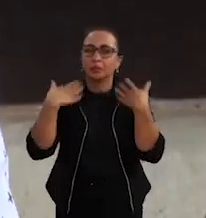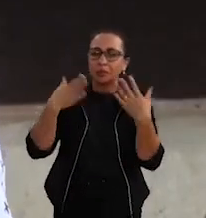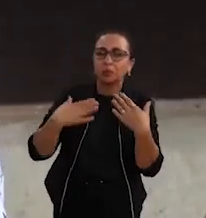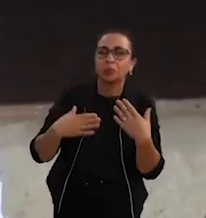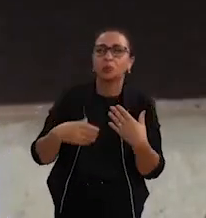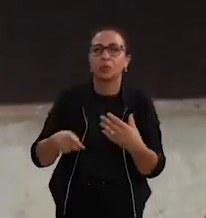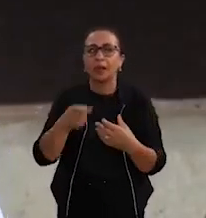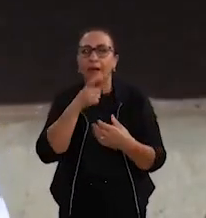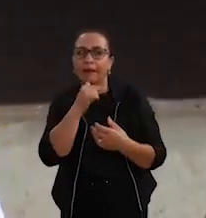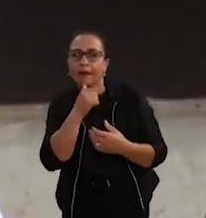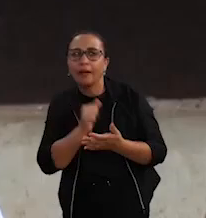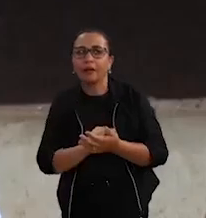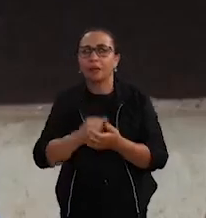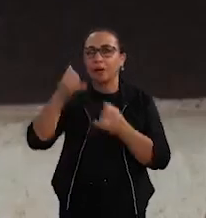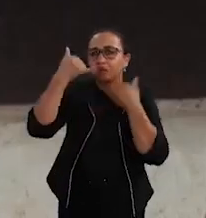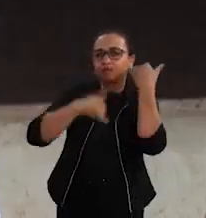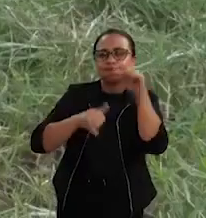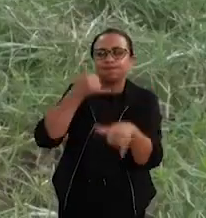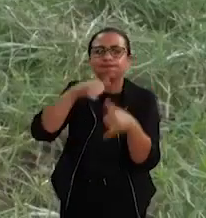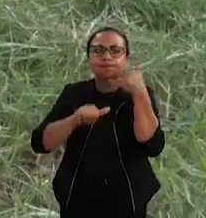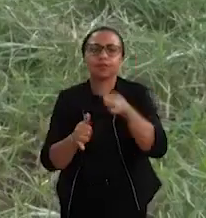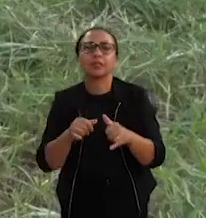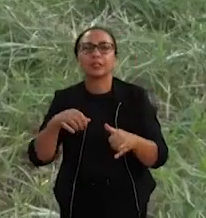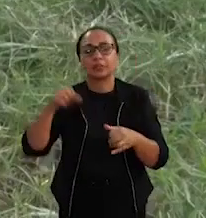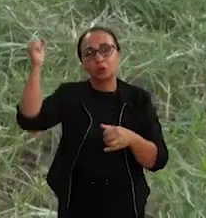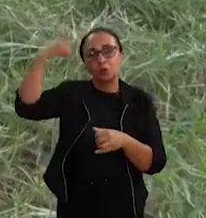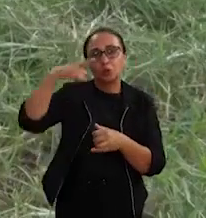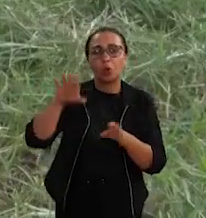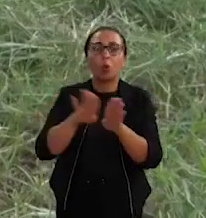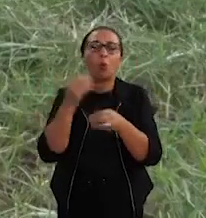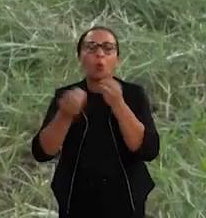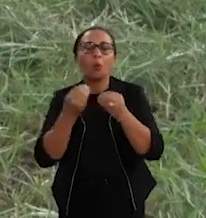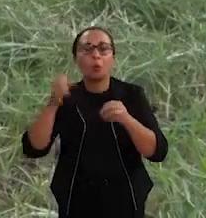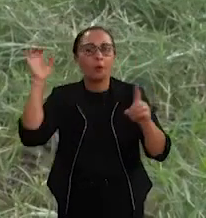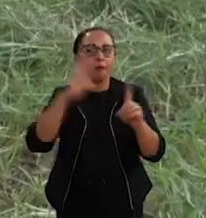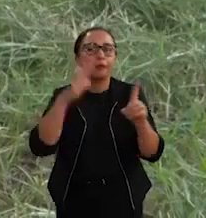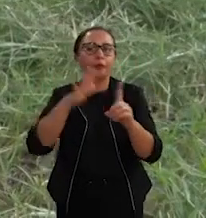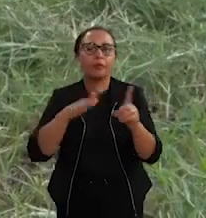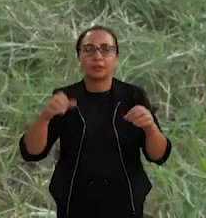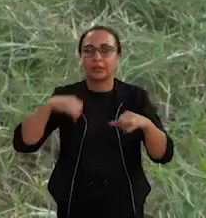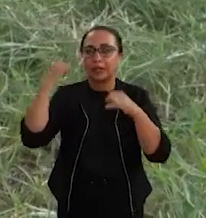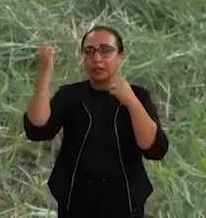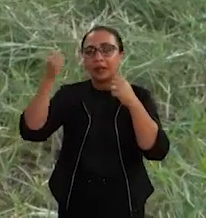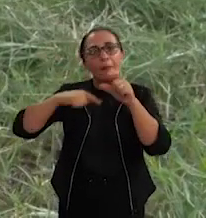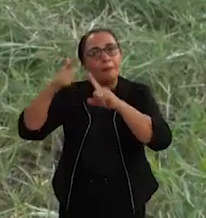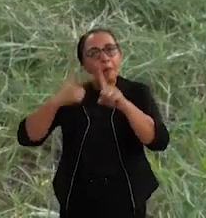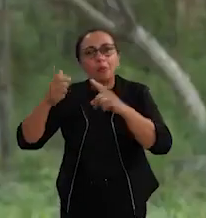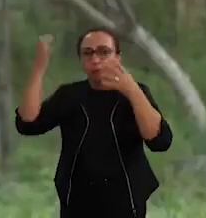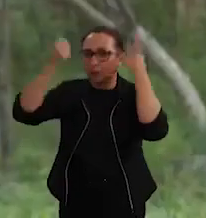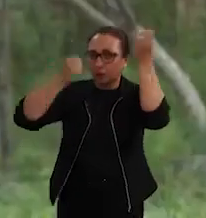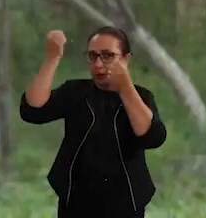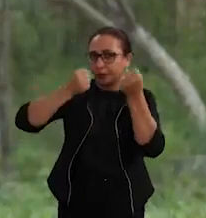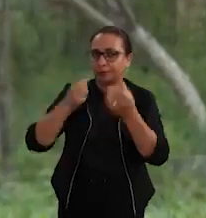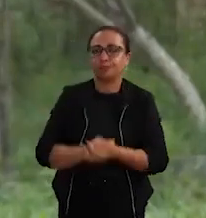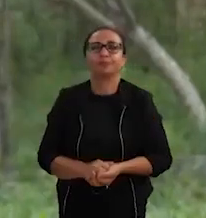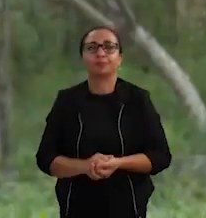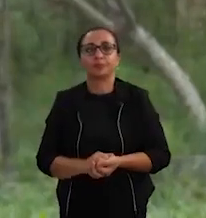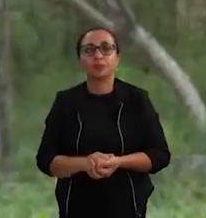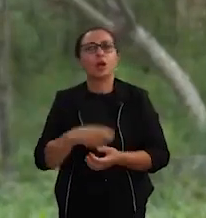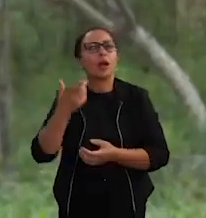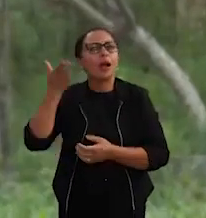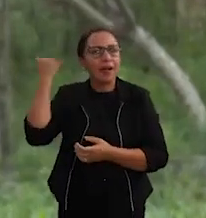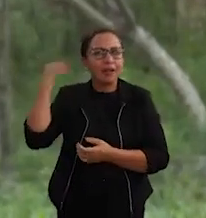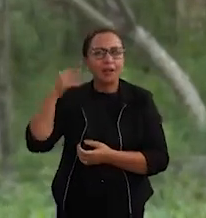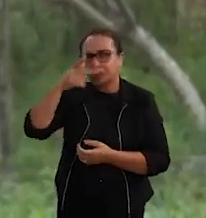temperatura, umidade, radiação, como que eles influenciam na produção da vaca leiteira. Como que era feito